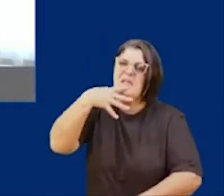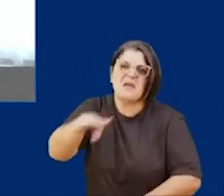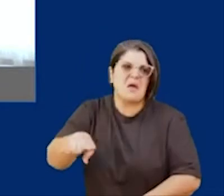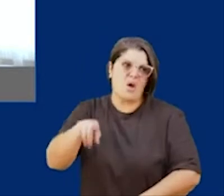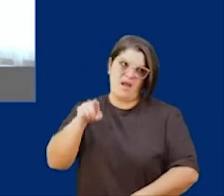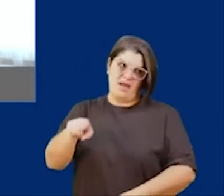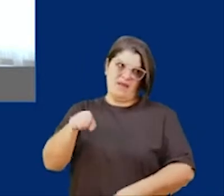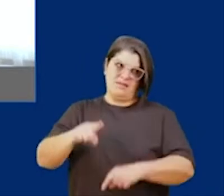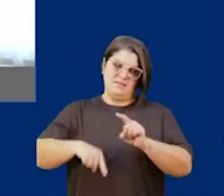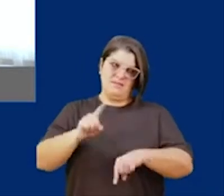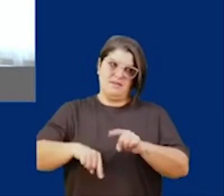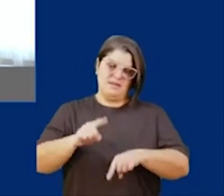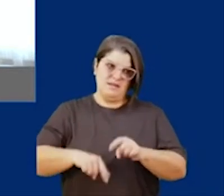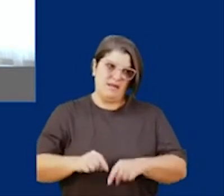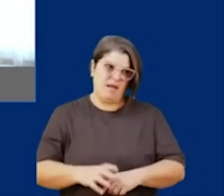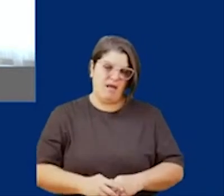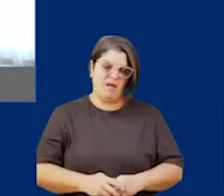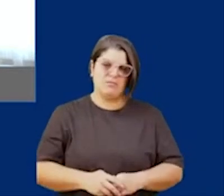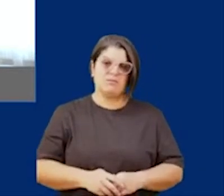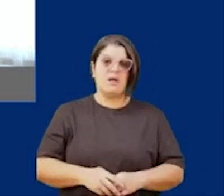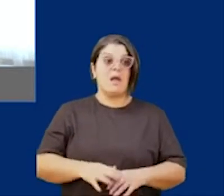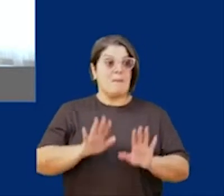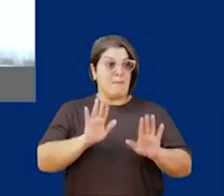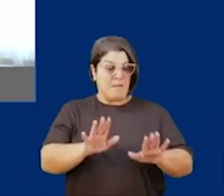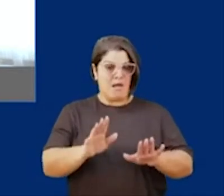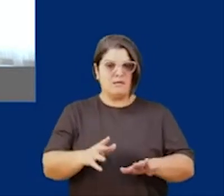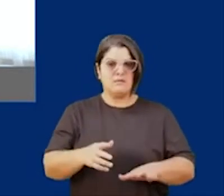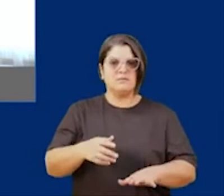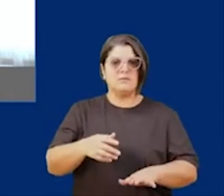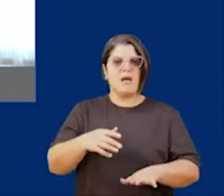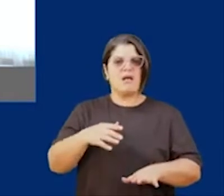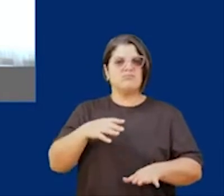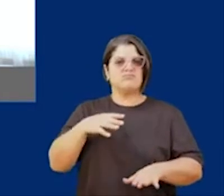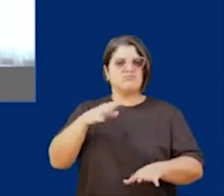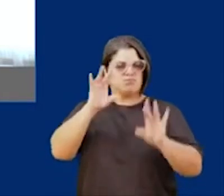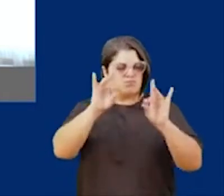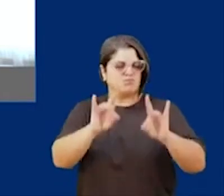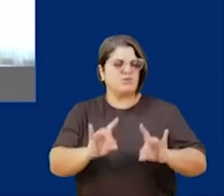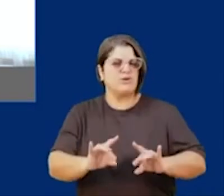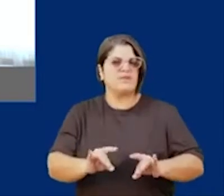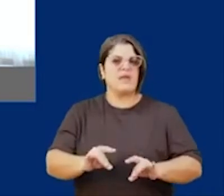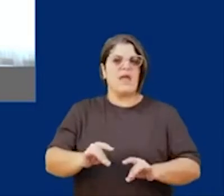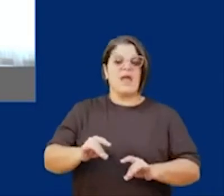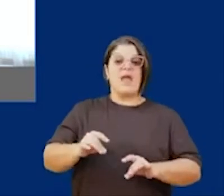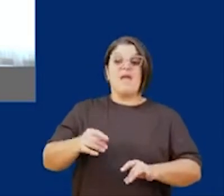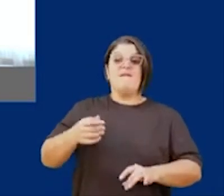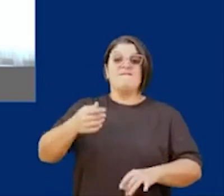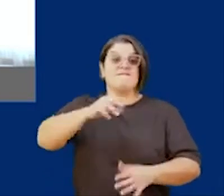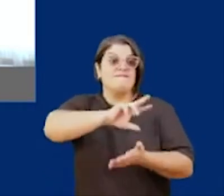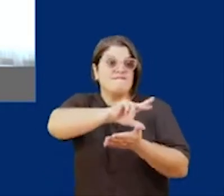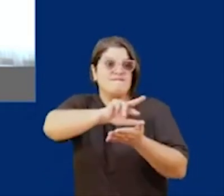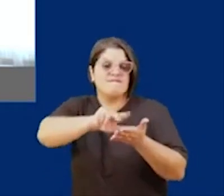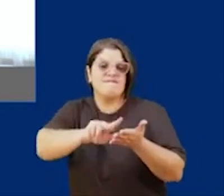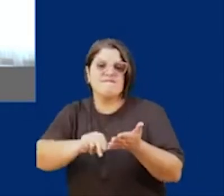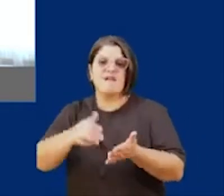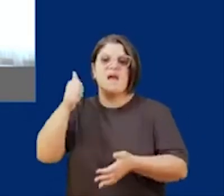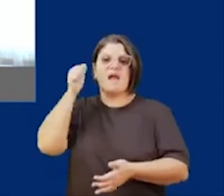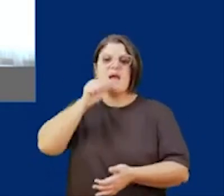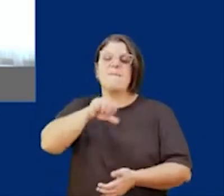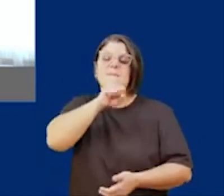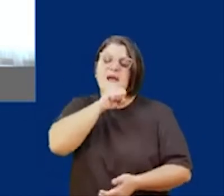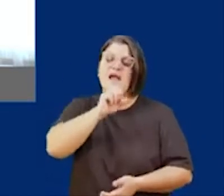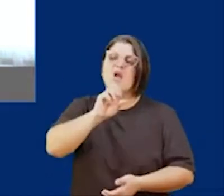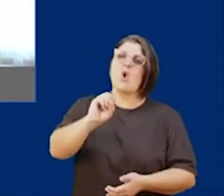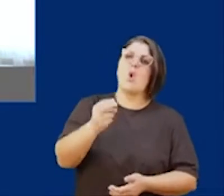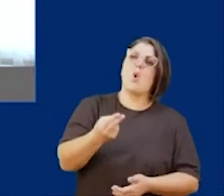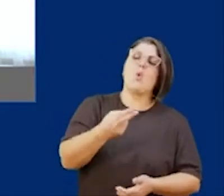para vocês verem o cuidado que ele tem, né? Ele foi escrito por muitos especialistas, todas mulheres, a maioria mães ou já avós,